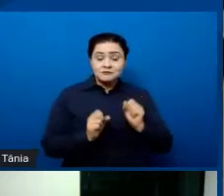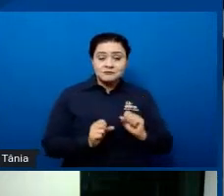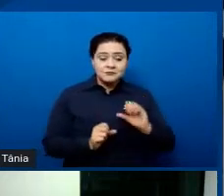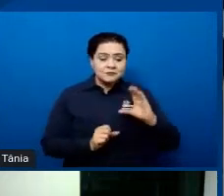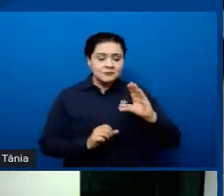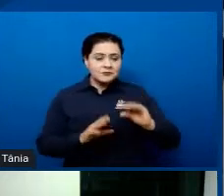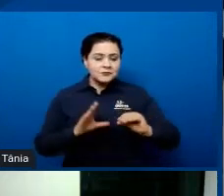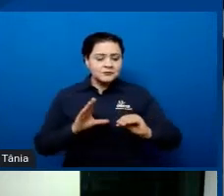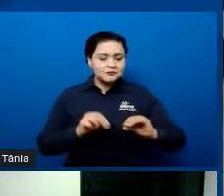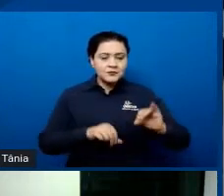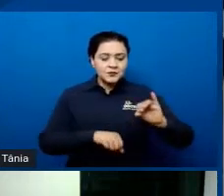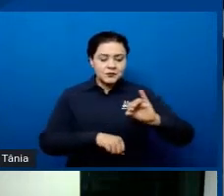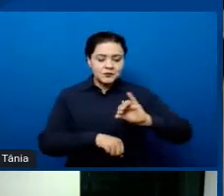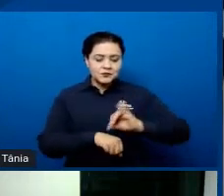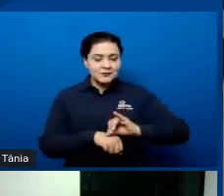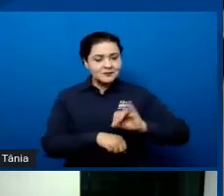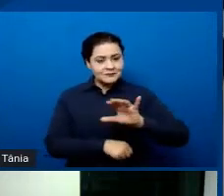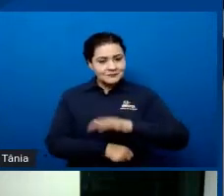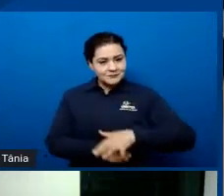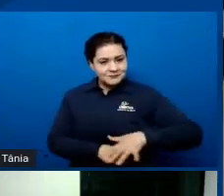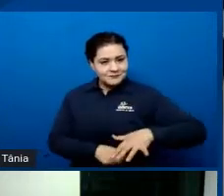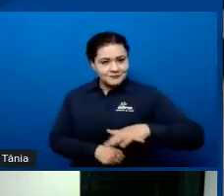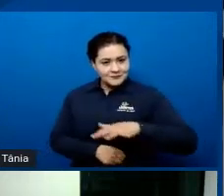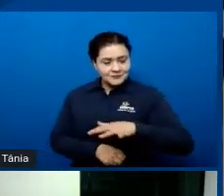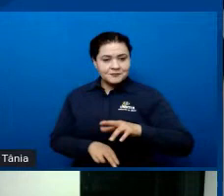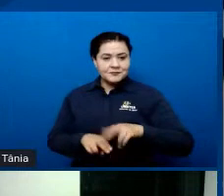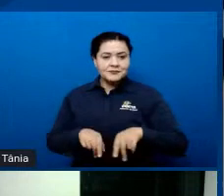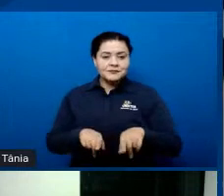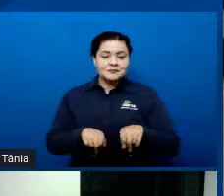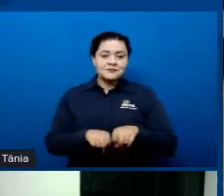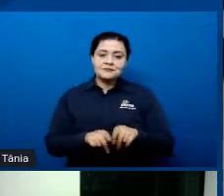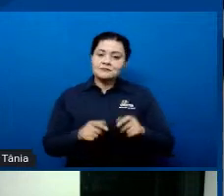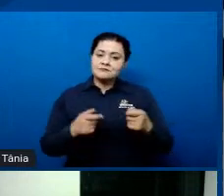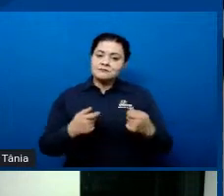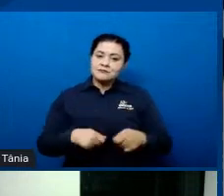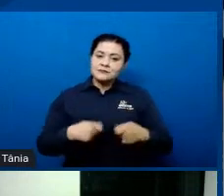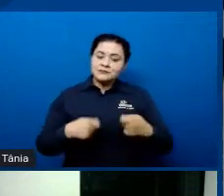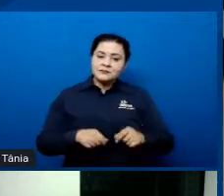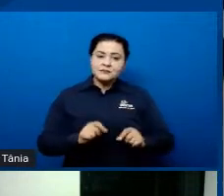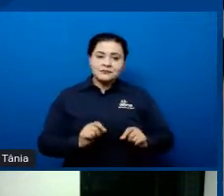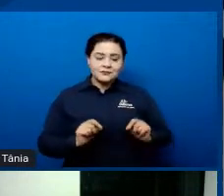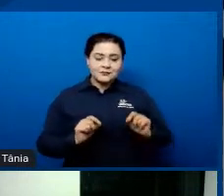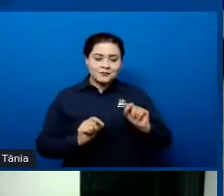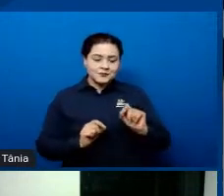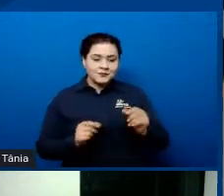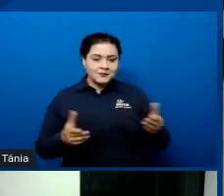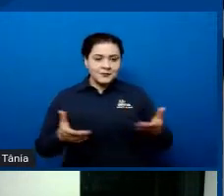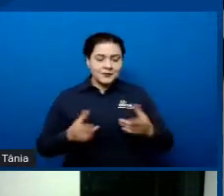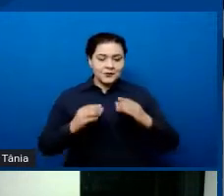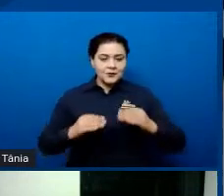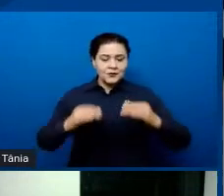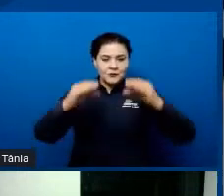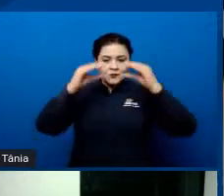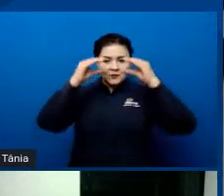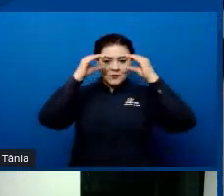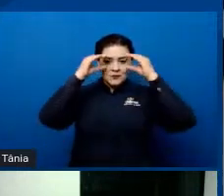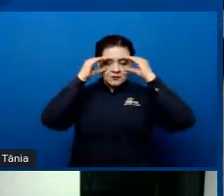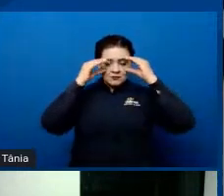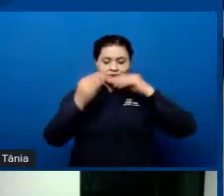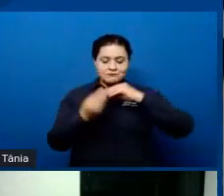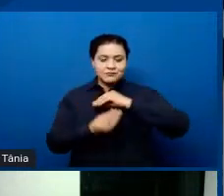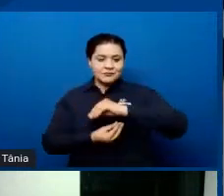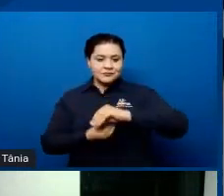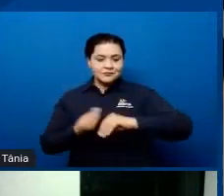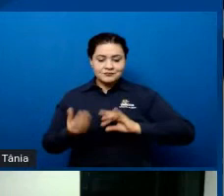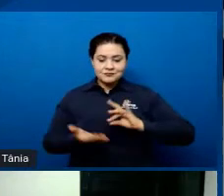em objetos no ambiente, tá? Nesse caso, a gente precisa, né, de um óculos de realidade mista, mas eu